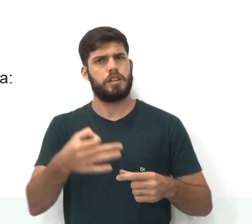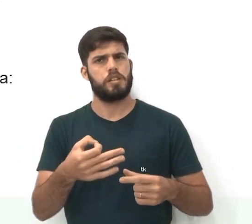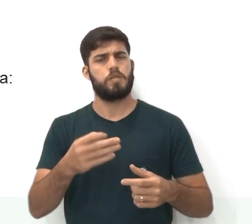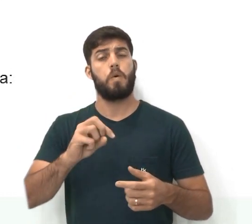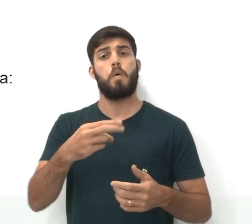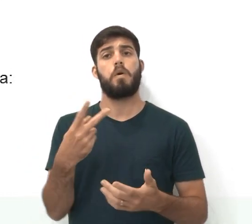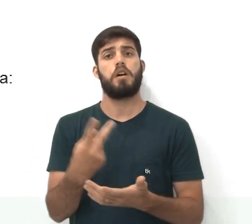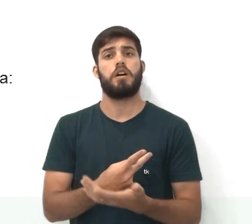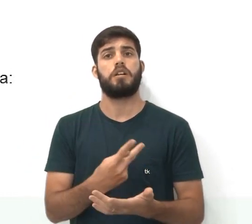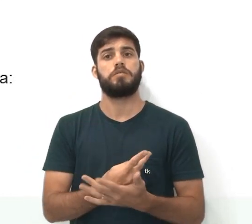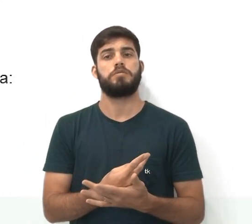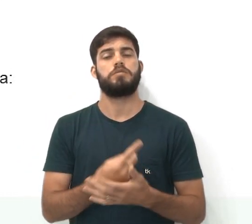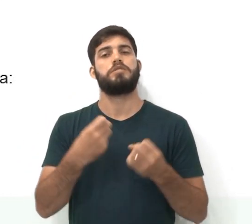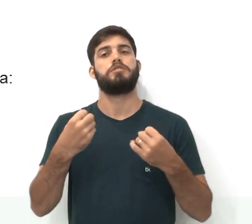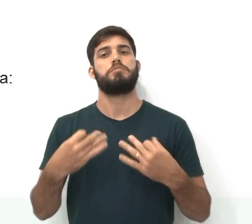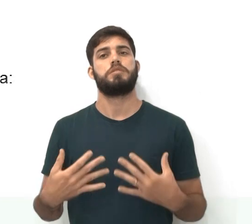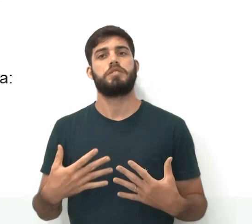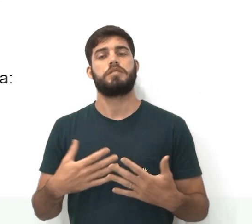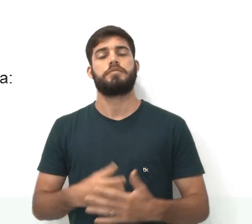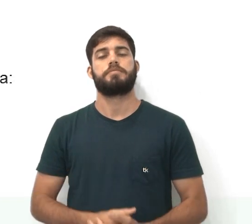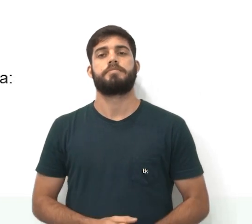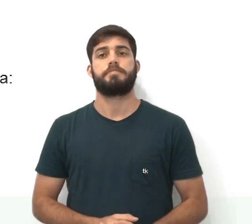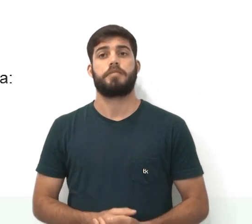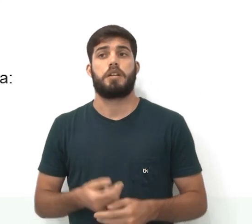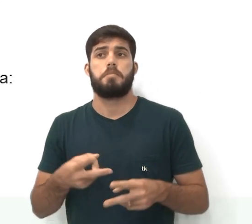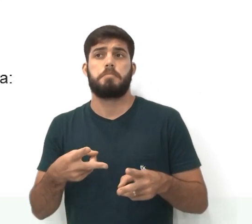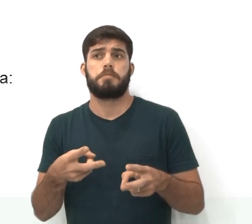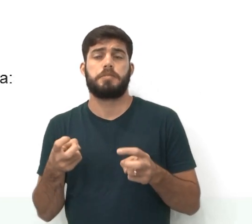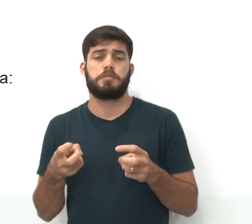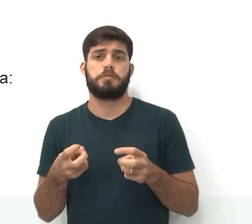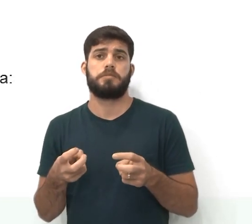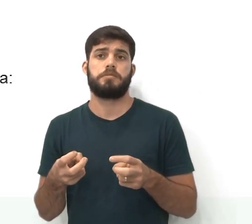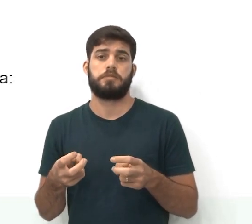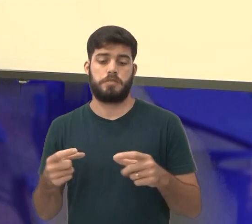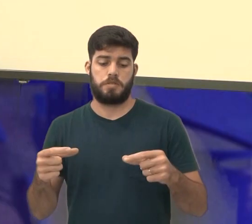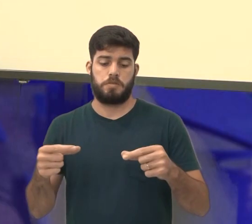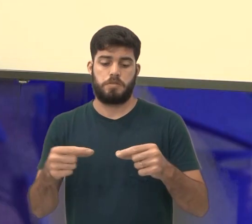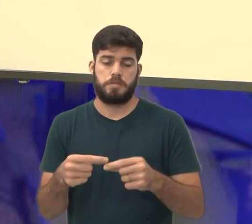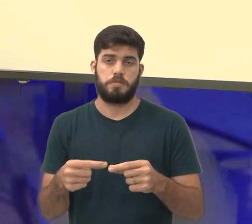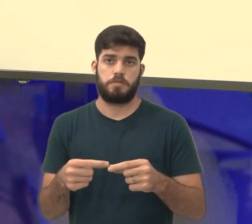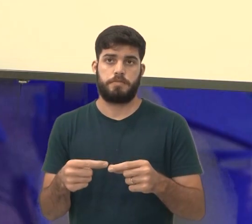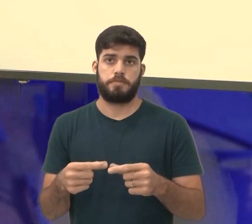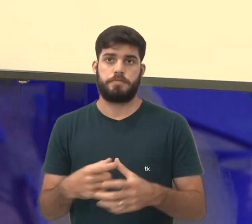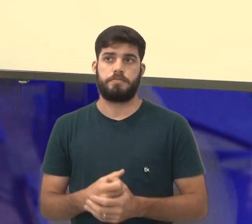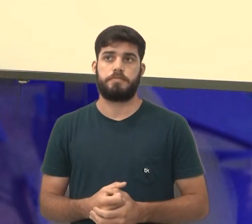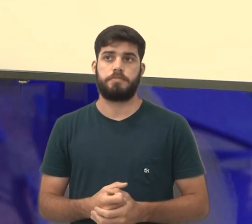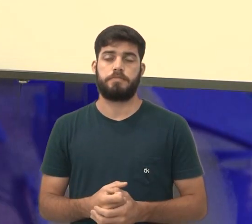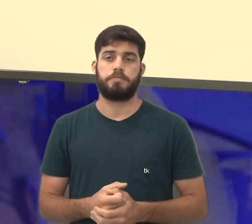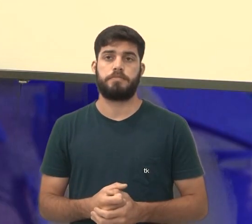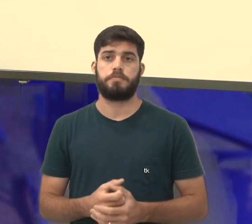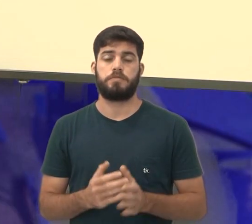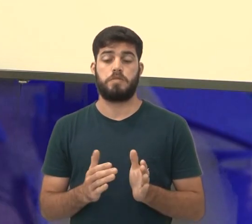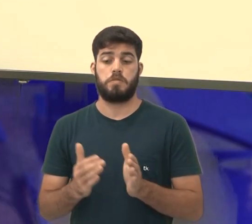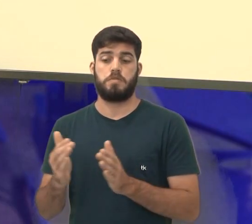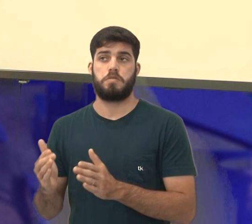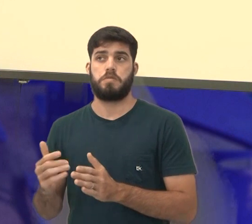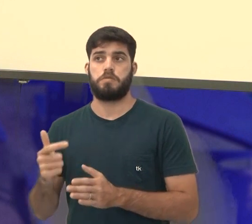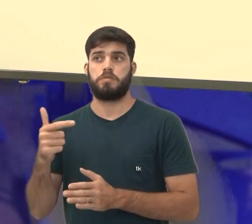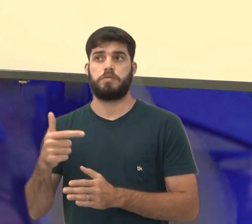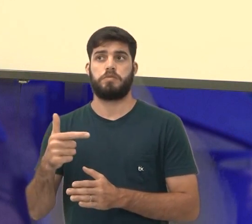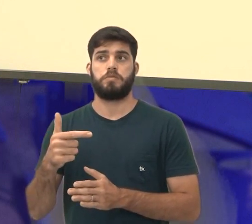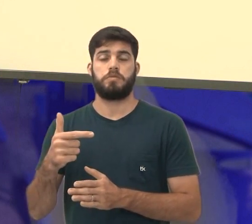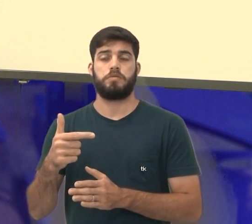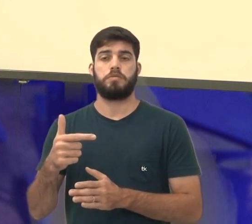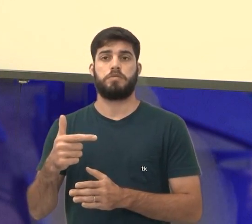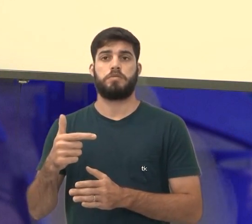correta? Justifique. Então, percebam que a união das peças, de um lado eu tenho 2